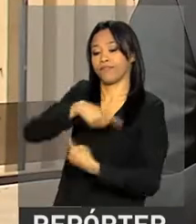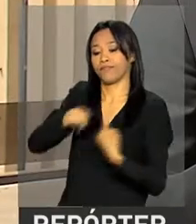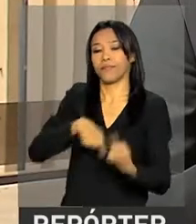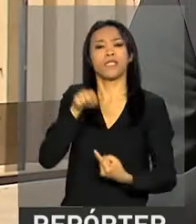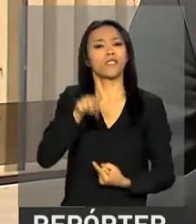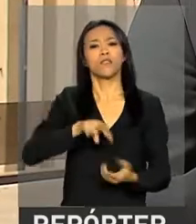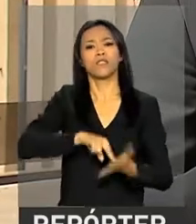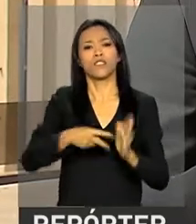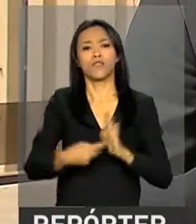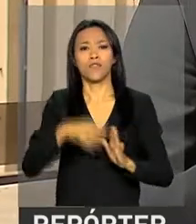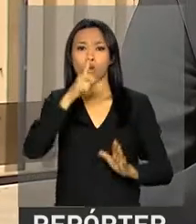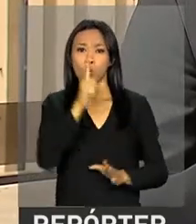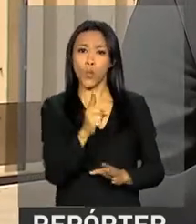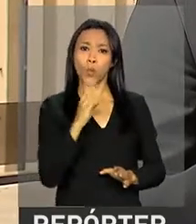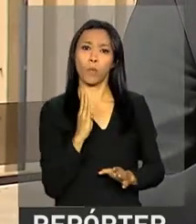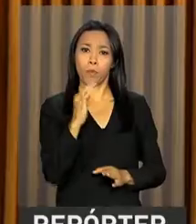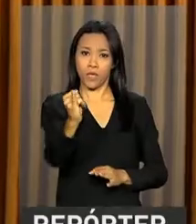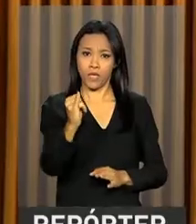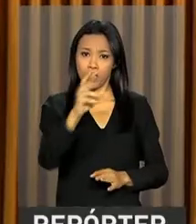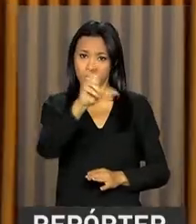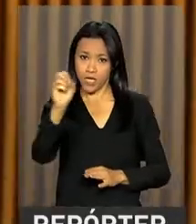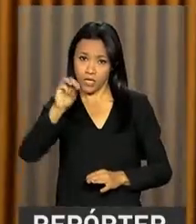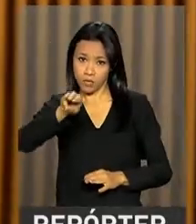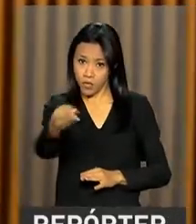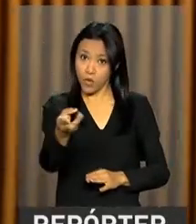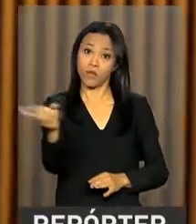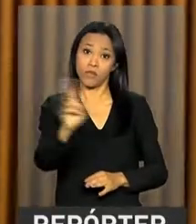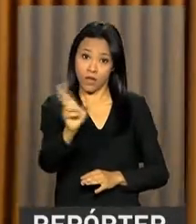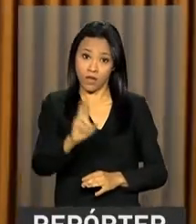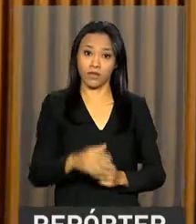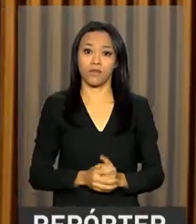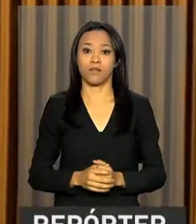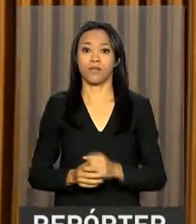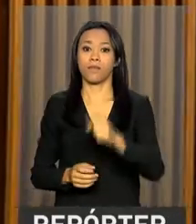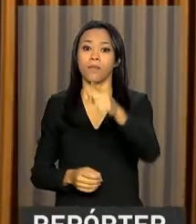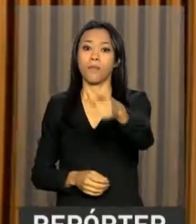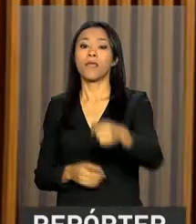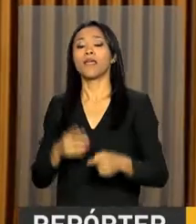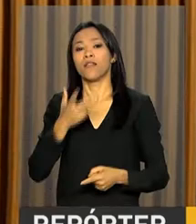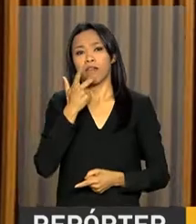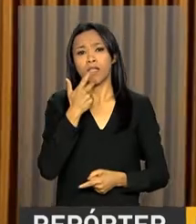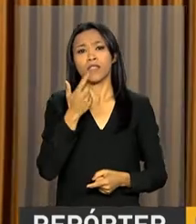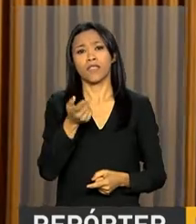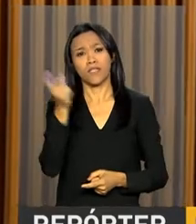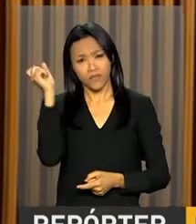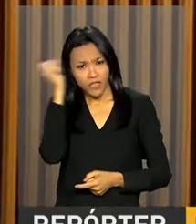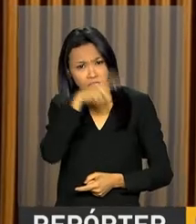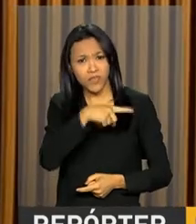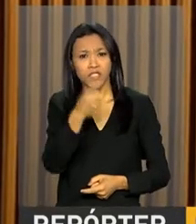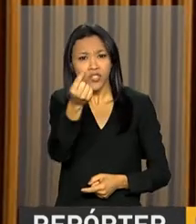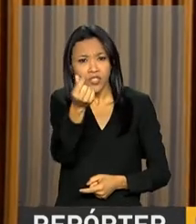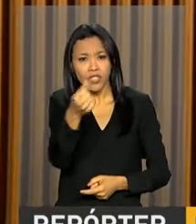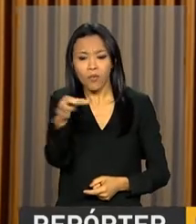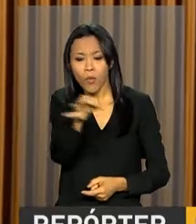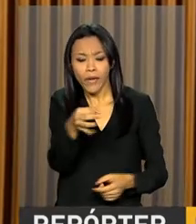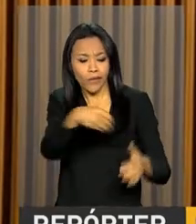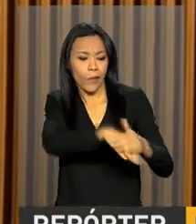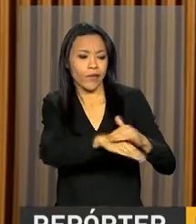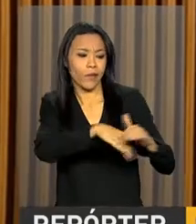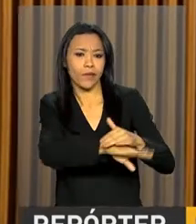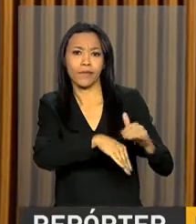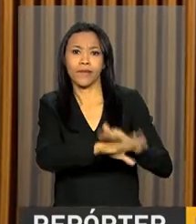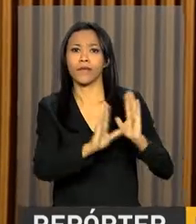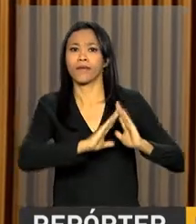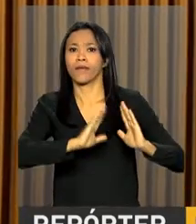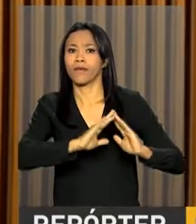a 1,5 bilhão de reais. O entesouramento, além de contribuir para a dificuldade de troco, motiva a necessidade de